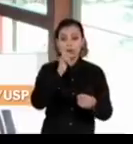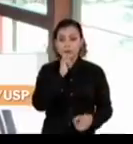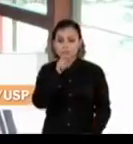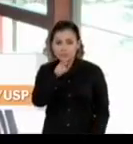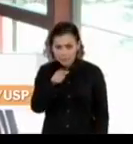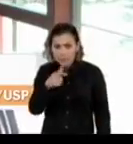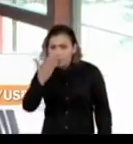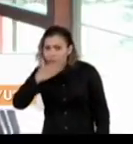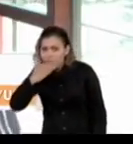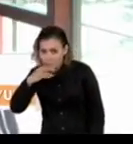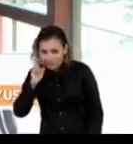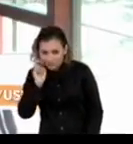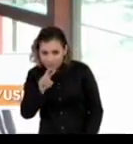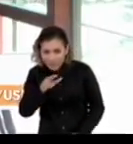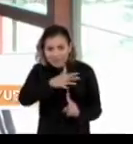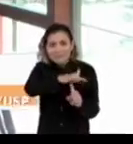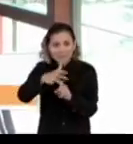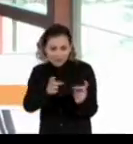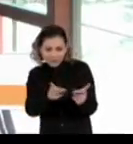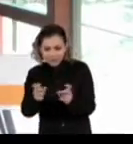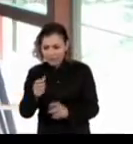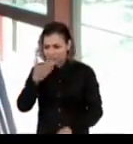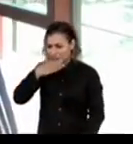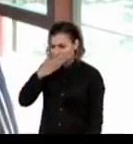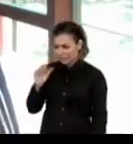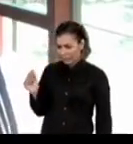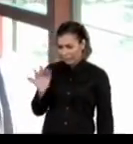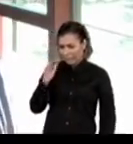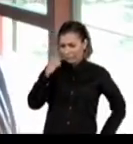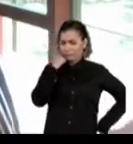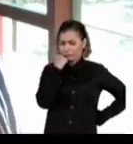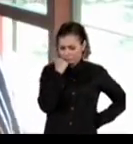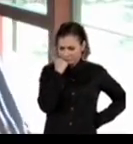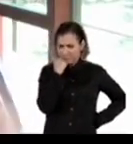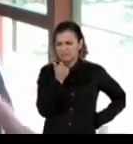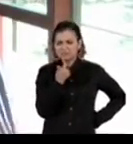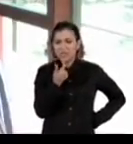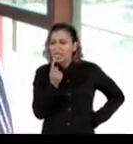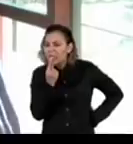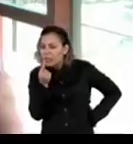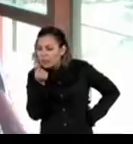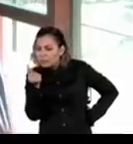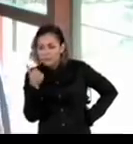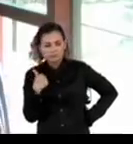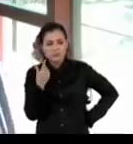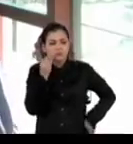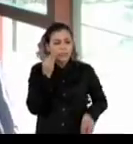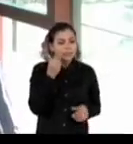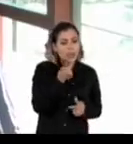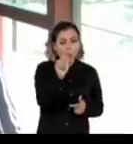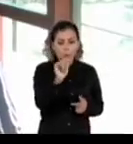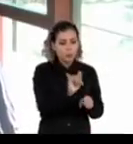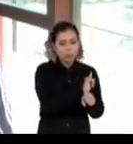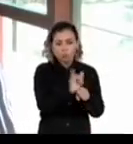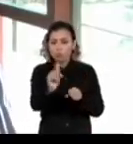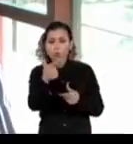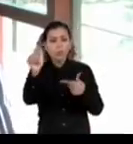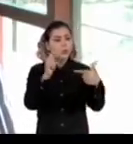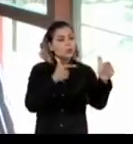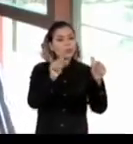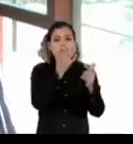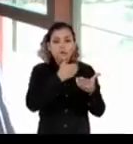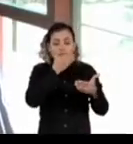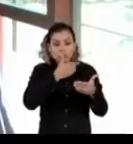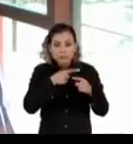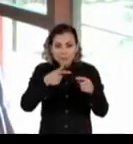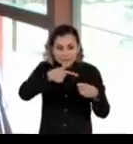na feira, a gente pode substituir por outra fruta. Se o limão sobe, temos vinagre, a laranja, mas quando o petróleo sobe, ele está